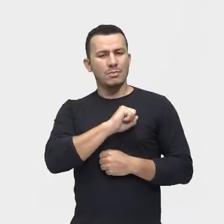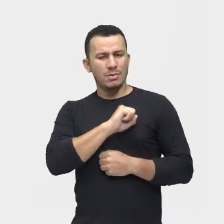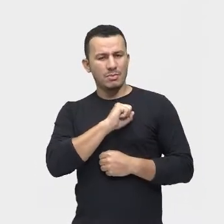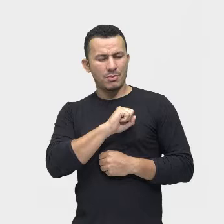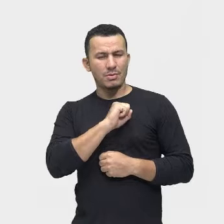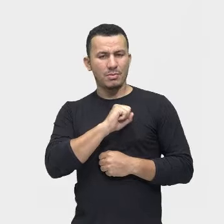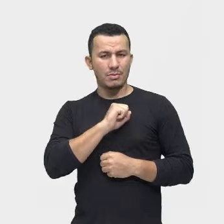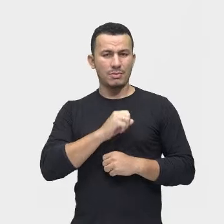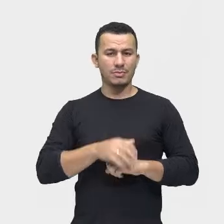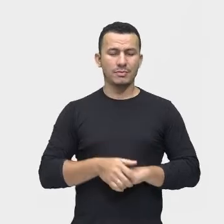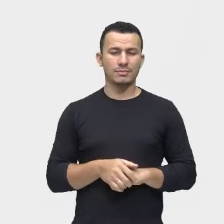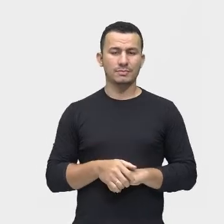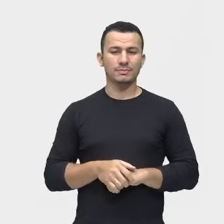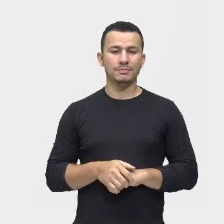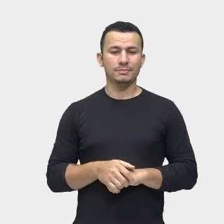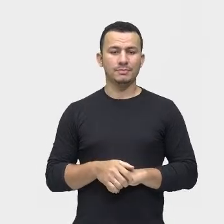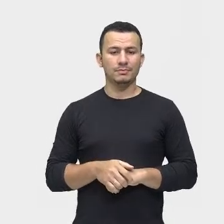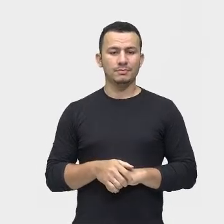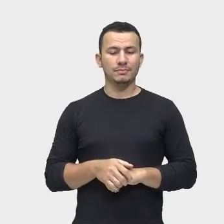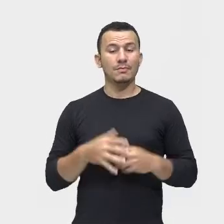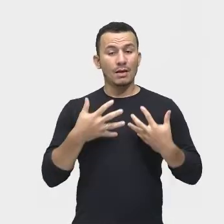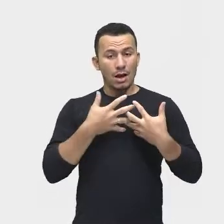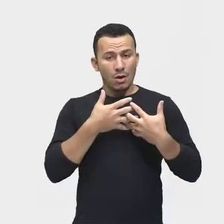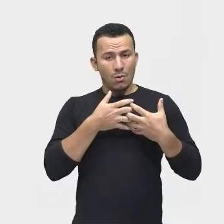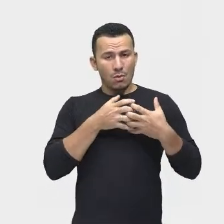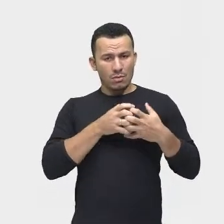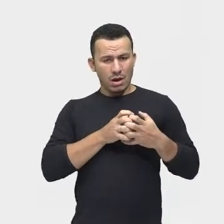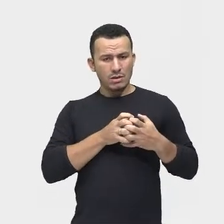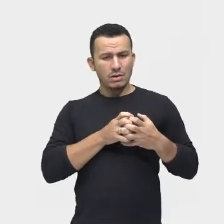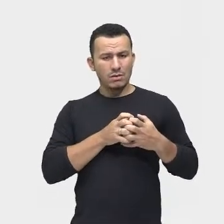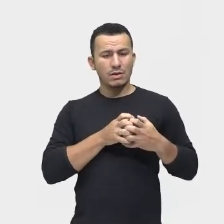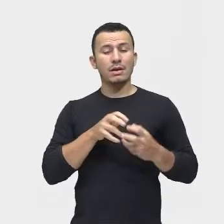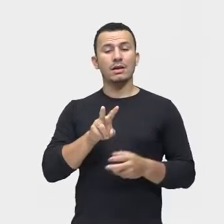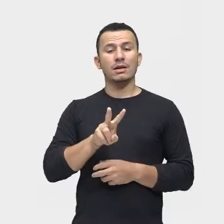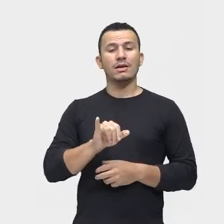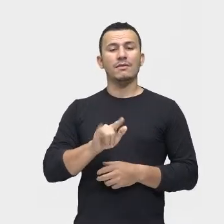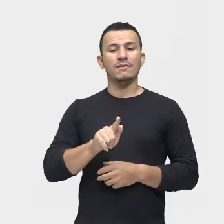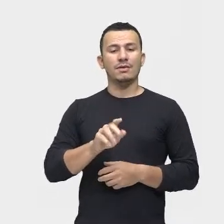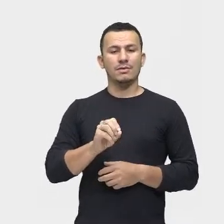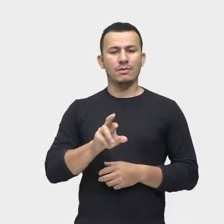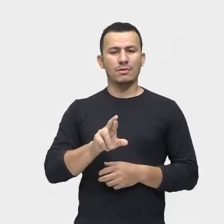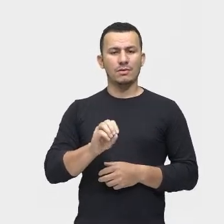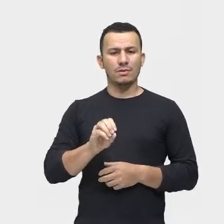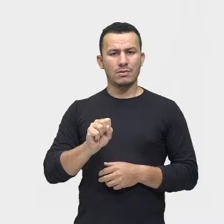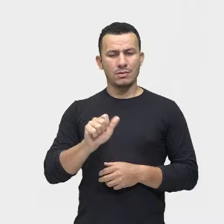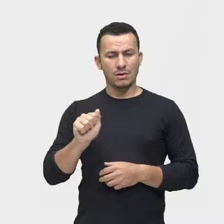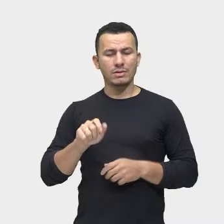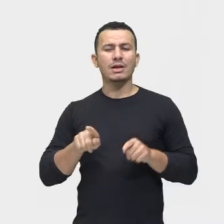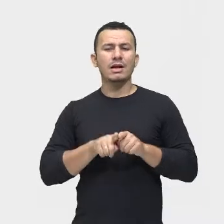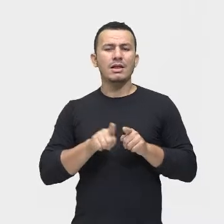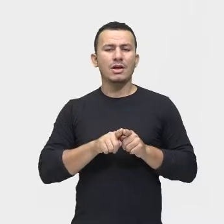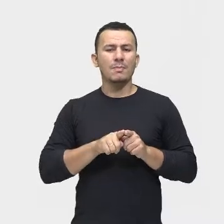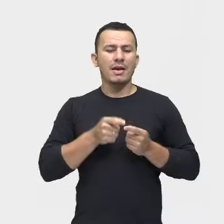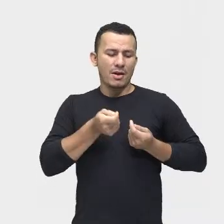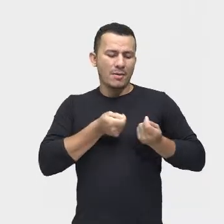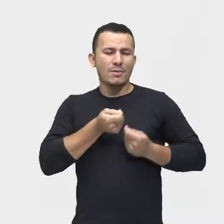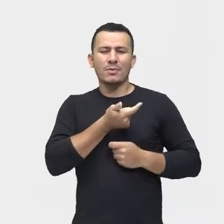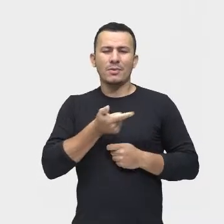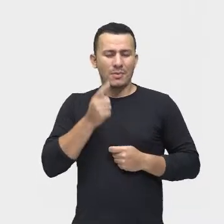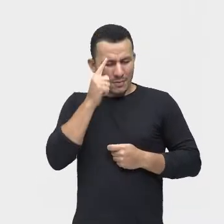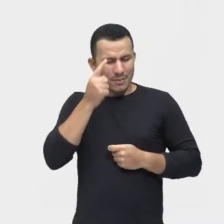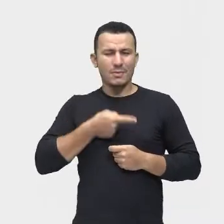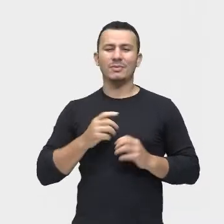cardíacos. Olha aqui, sua contração é vigorosa e involuntária, você não